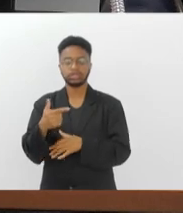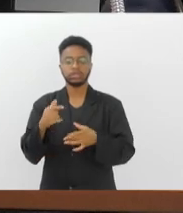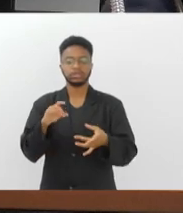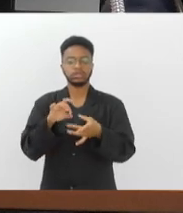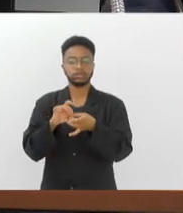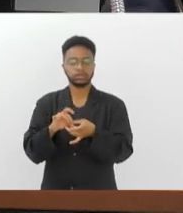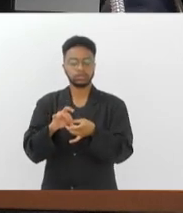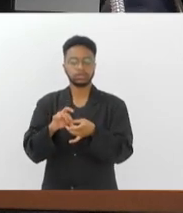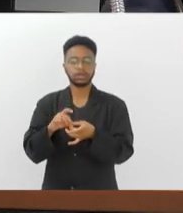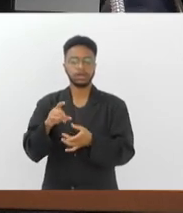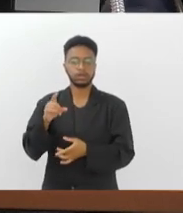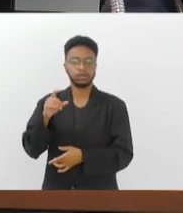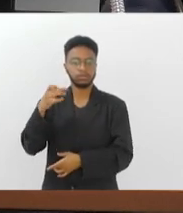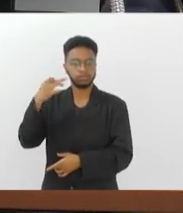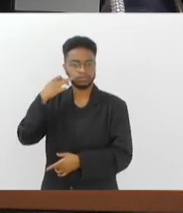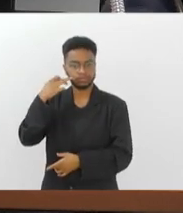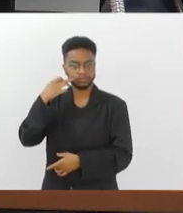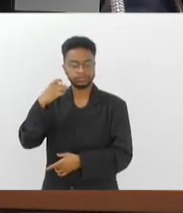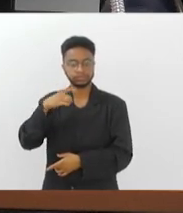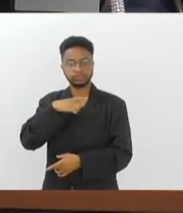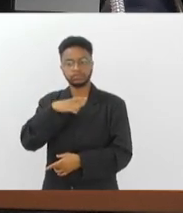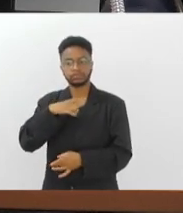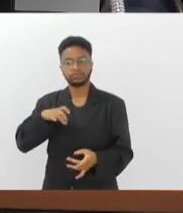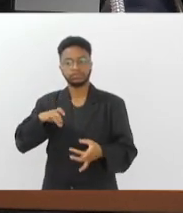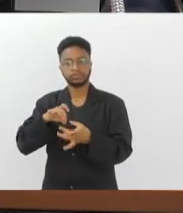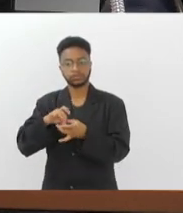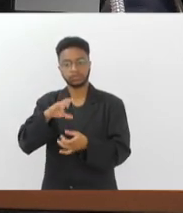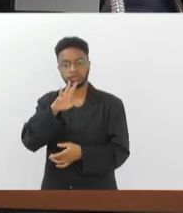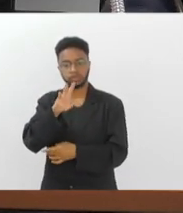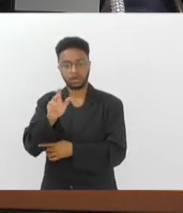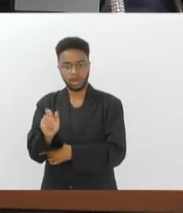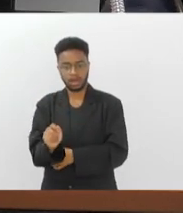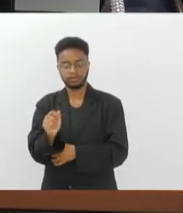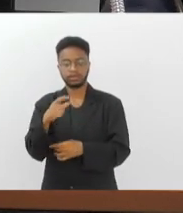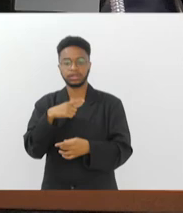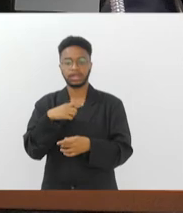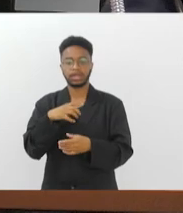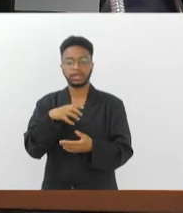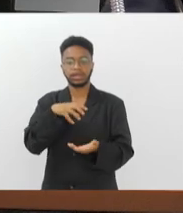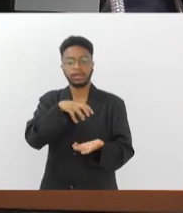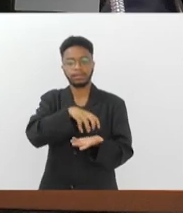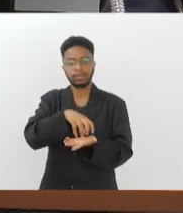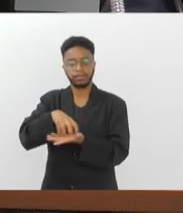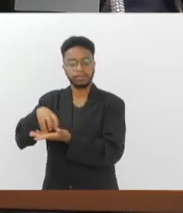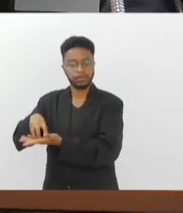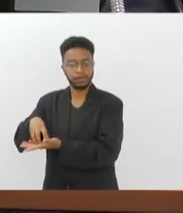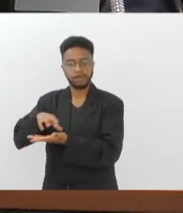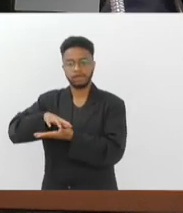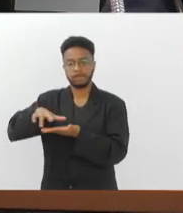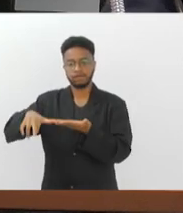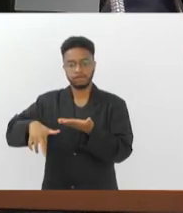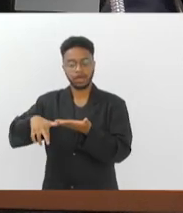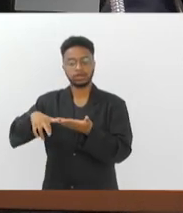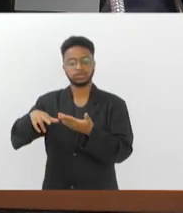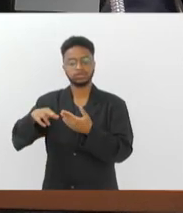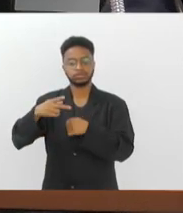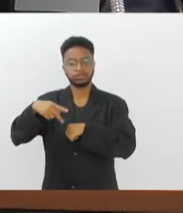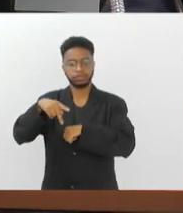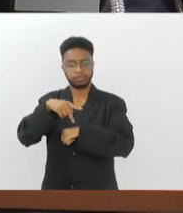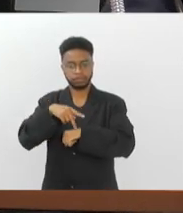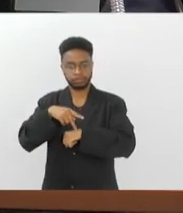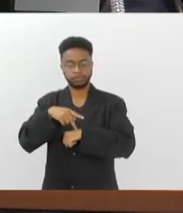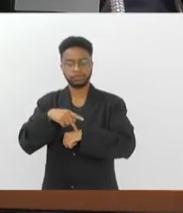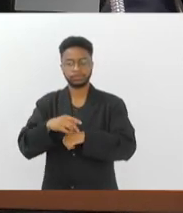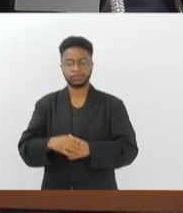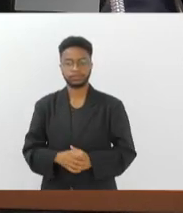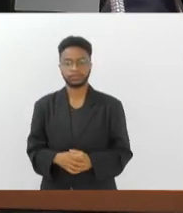uma cadeira consultiva dentro da União Africana. O Conselho Pan-Africano possui escritórios em Gana, África do Sul, Caribe, Estados Unidos, Colômbia